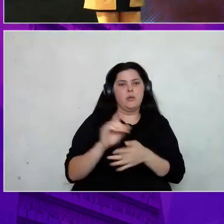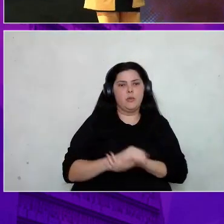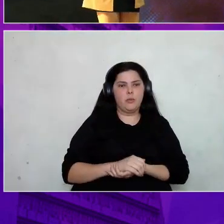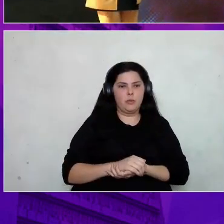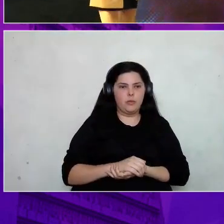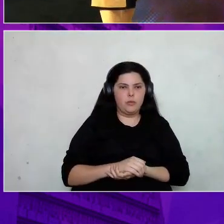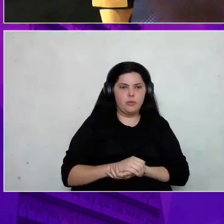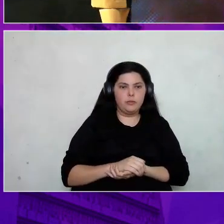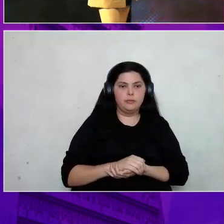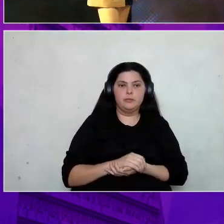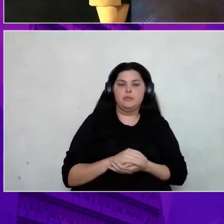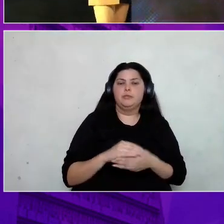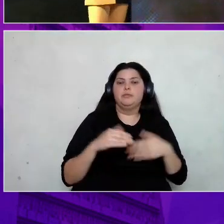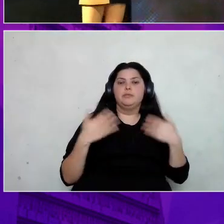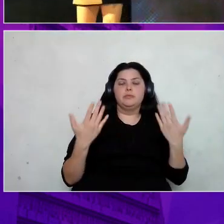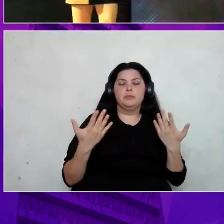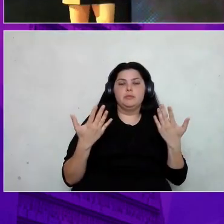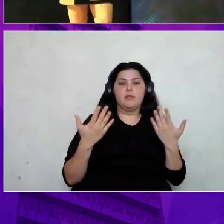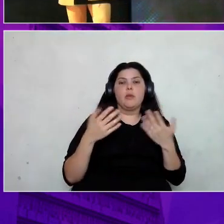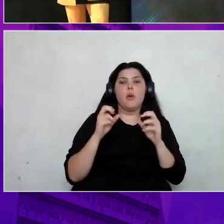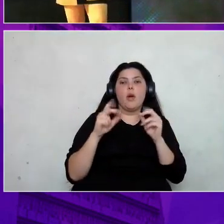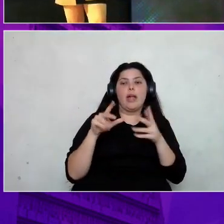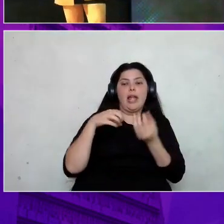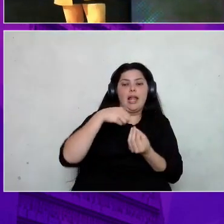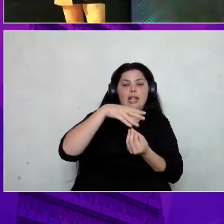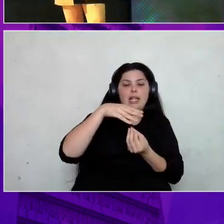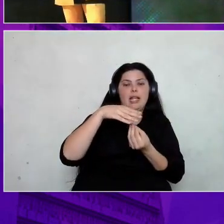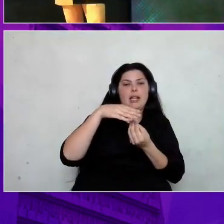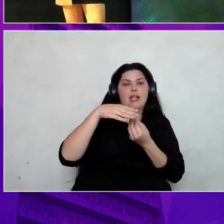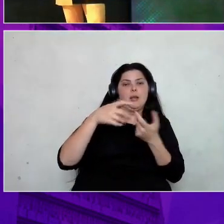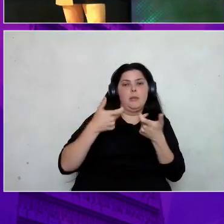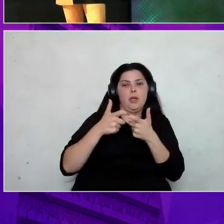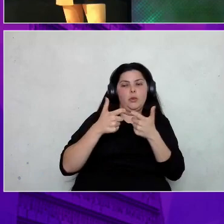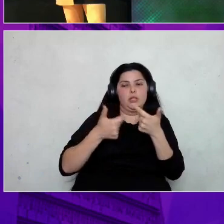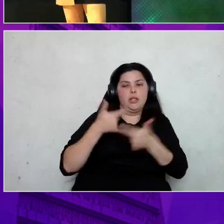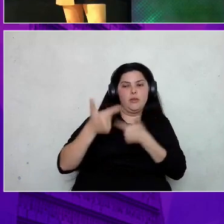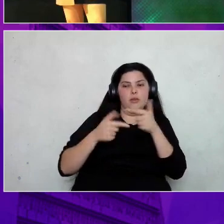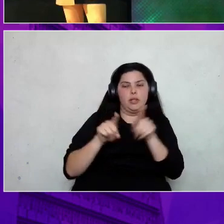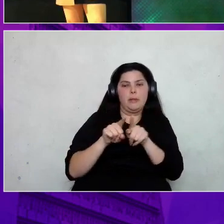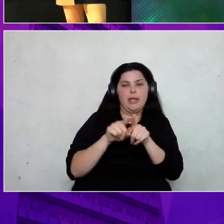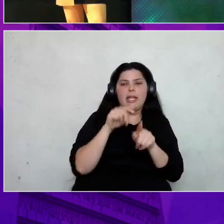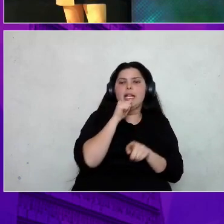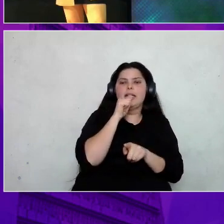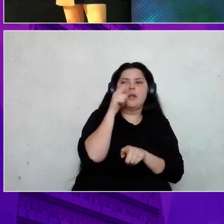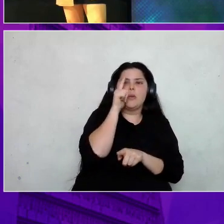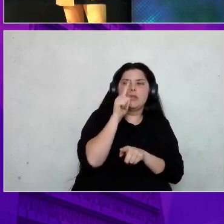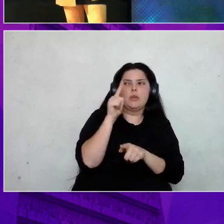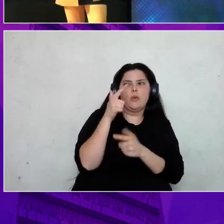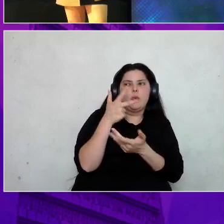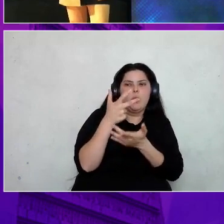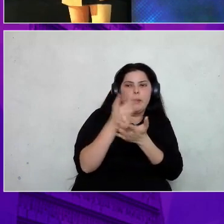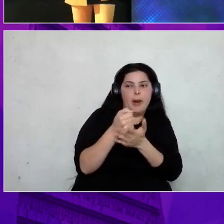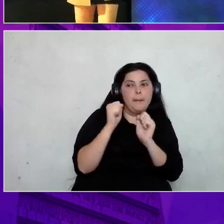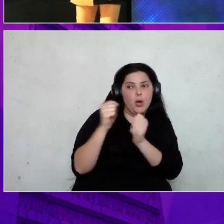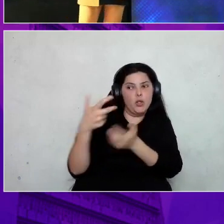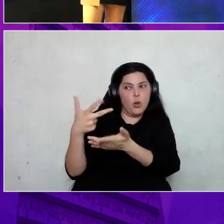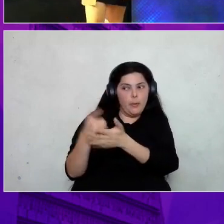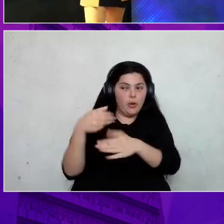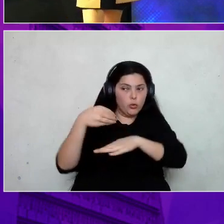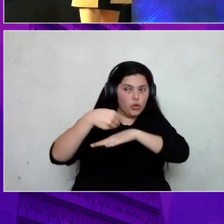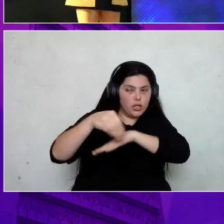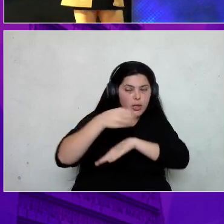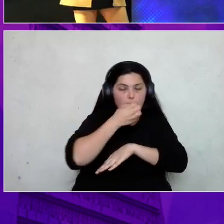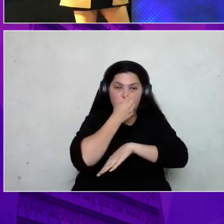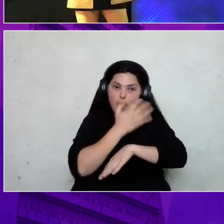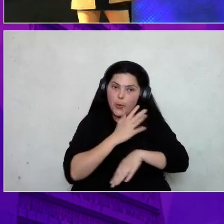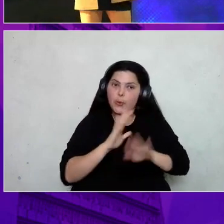Ok. Lá na trilha de microserviços, e quem não adquiriu pode adquirir ainda, eu recomendo, ficou muito bom.